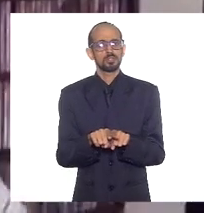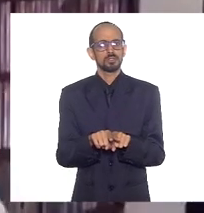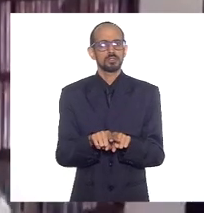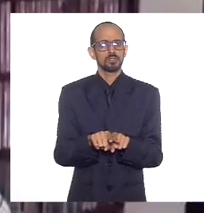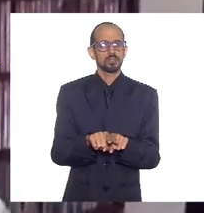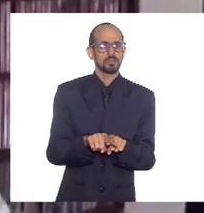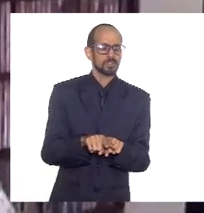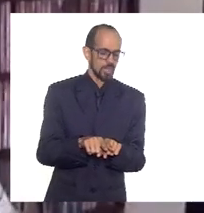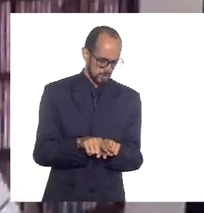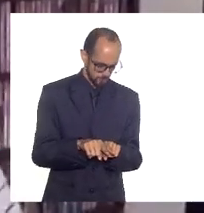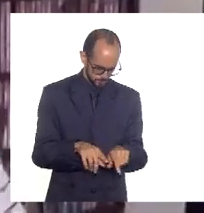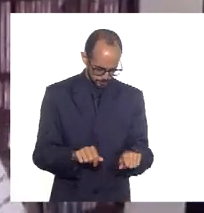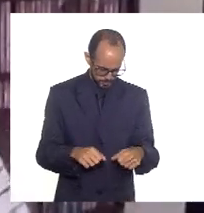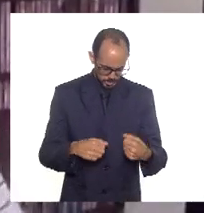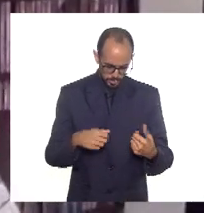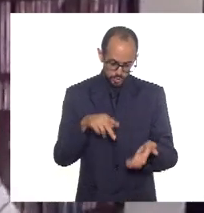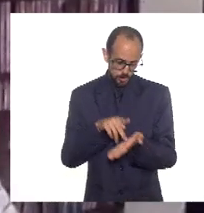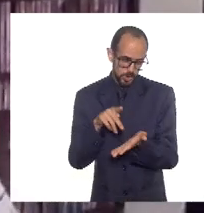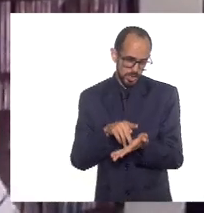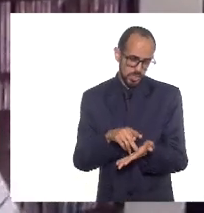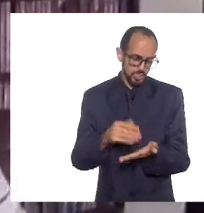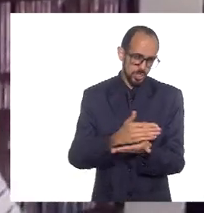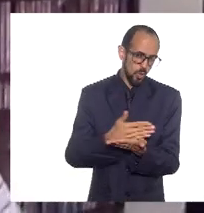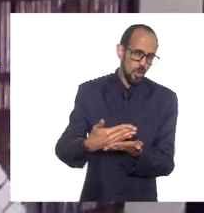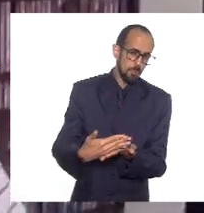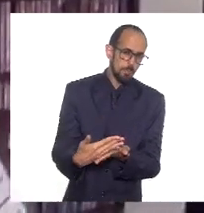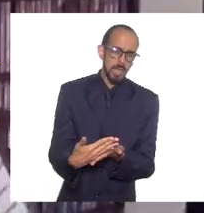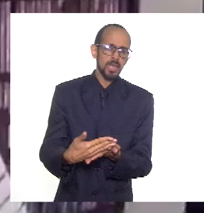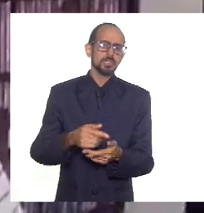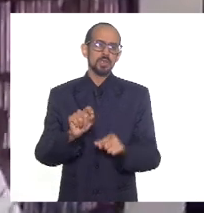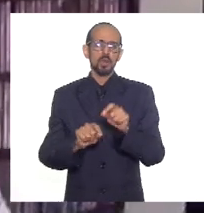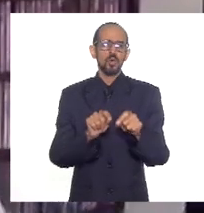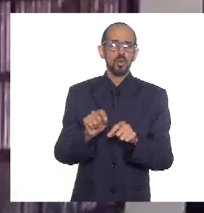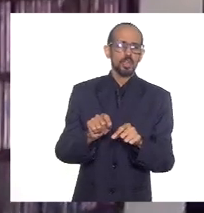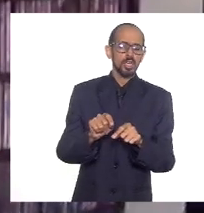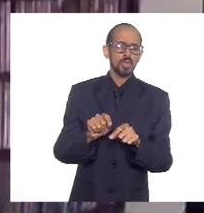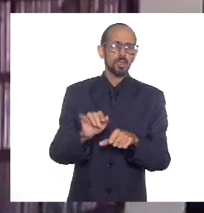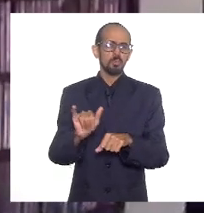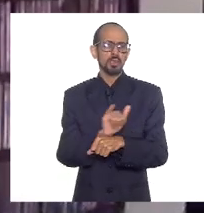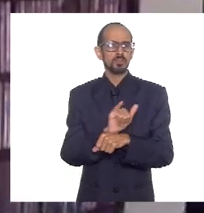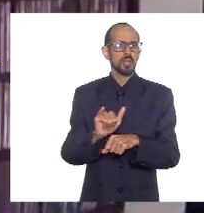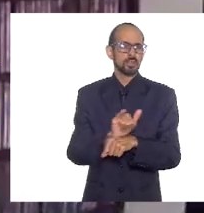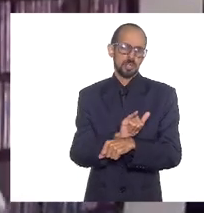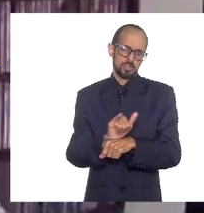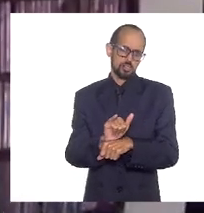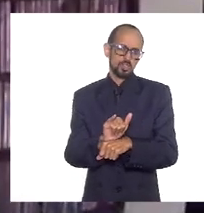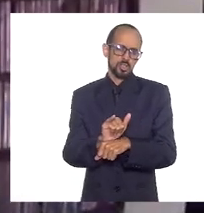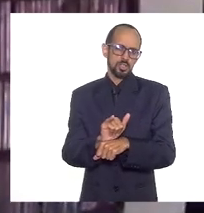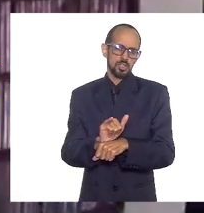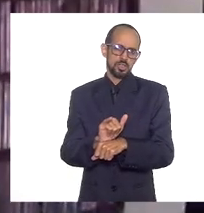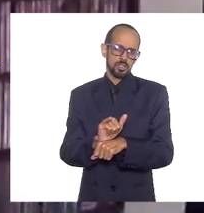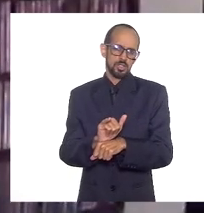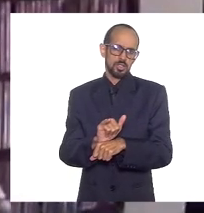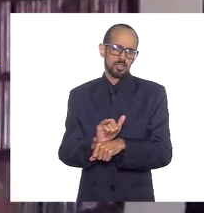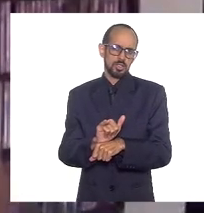aí, você realmente passa a ter nas mãos um instrumento, né? Um